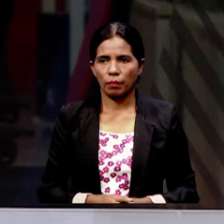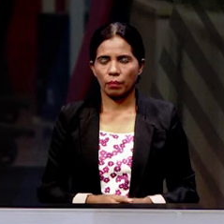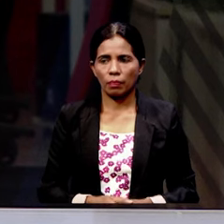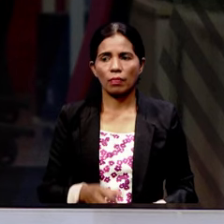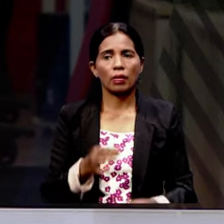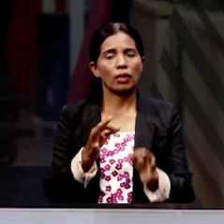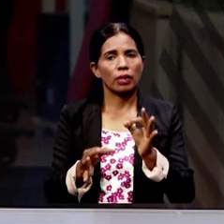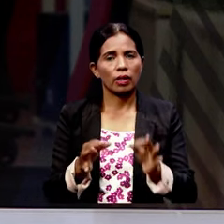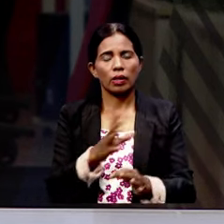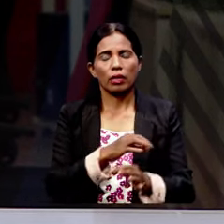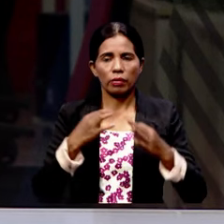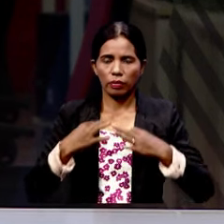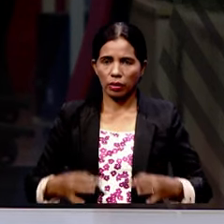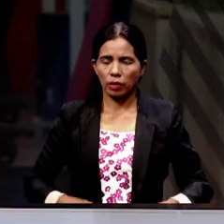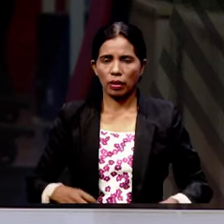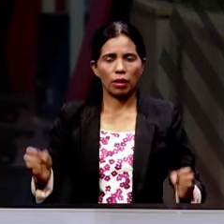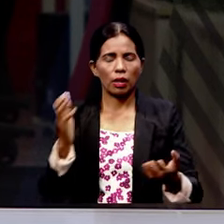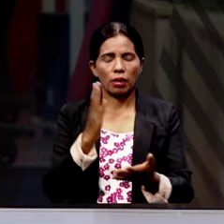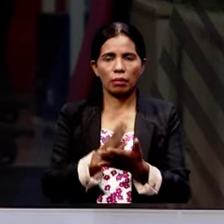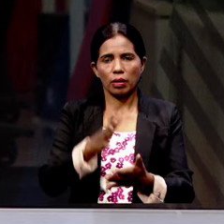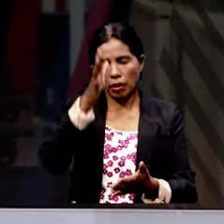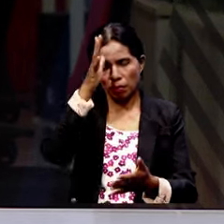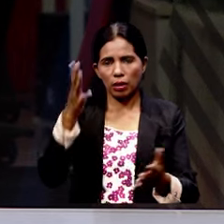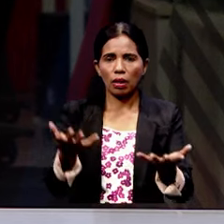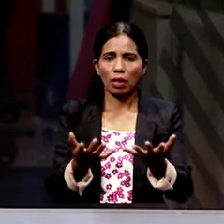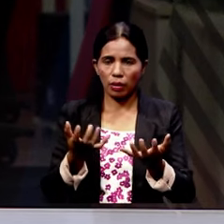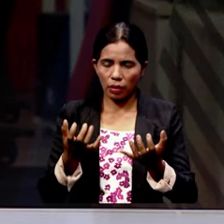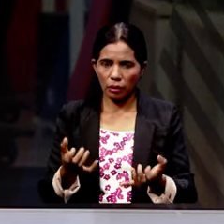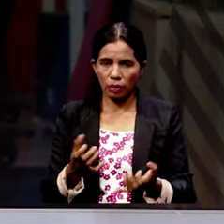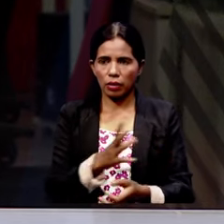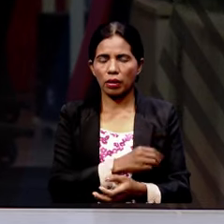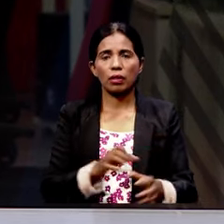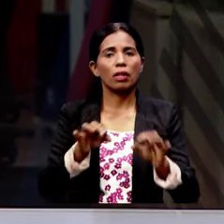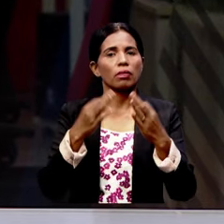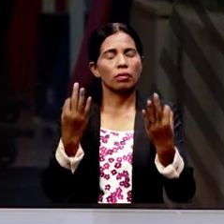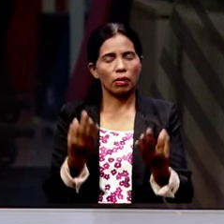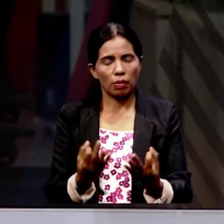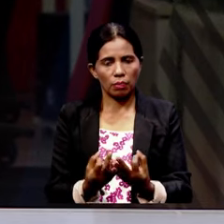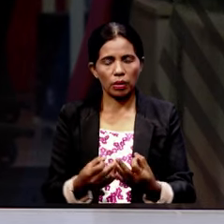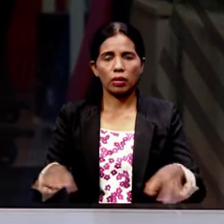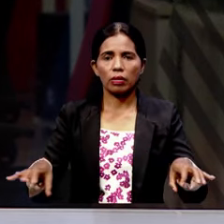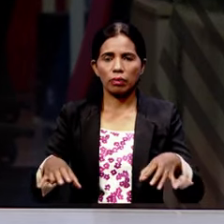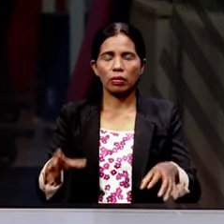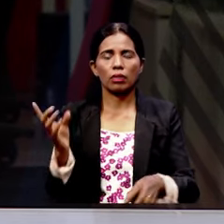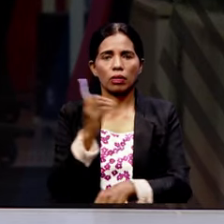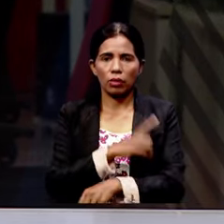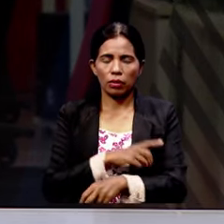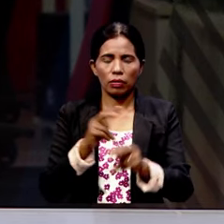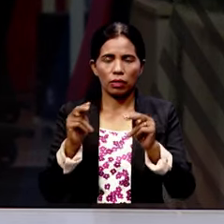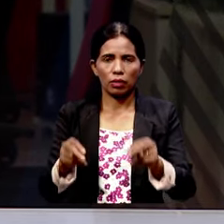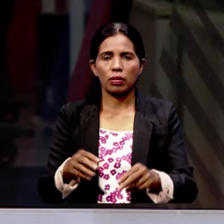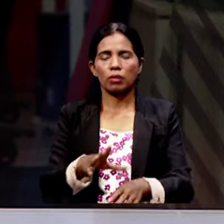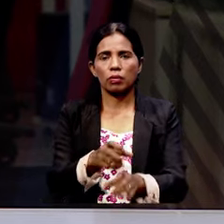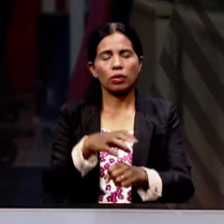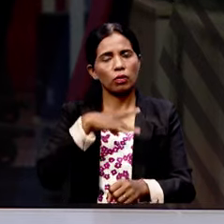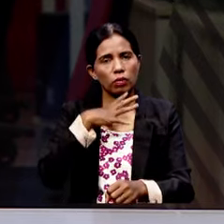Mas que limitação físico, uma bela mate a manida nia vontade, ou de luta ba família nia necessidade do loron, li russi e li sucira.